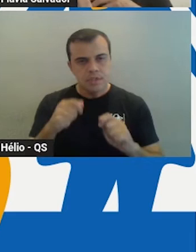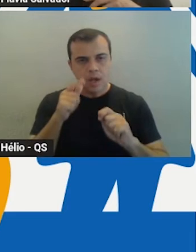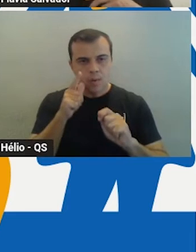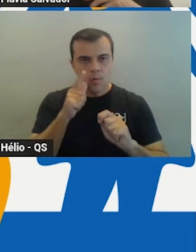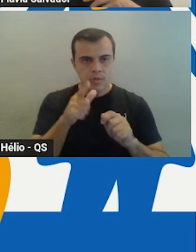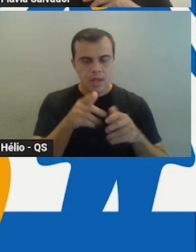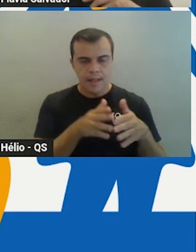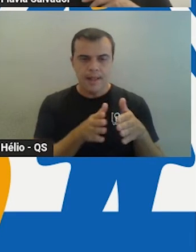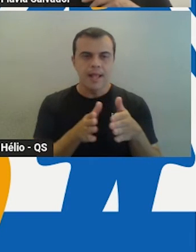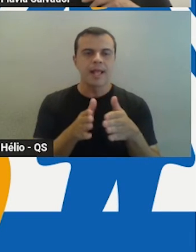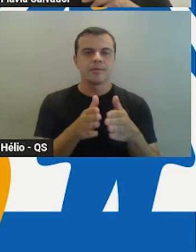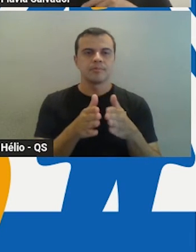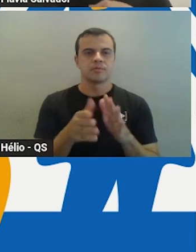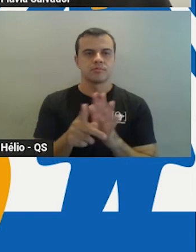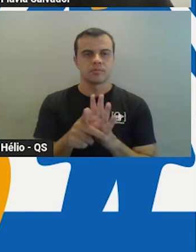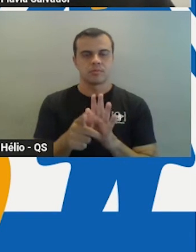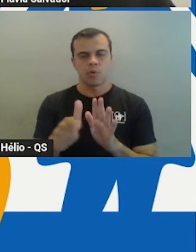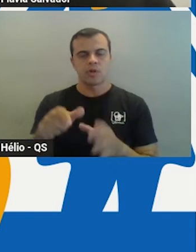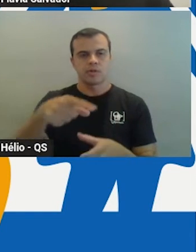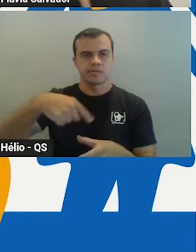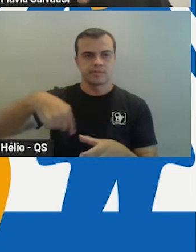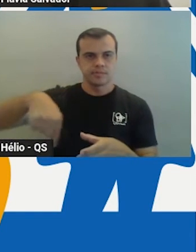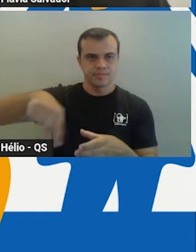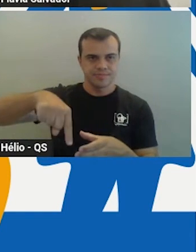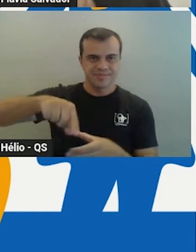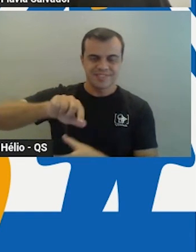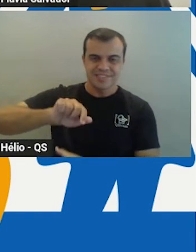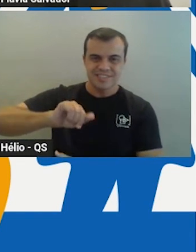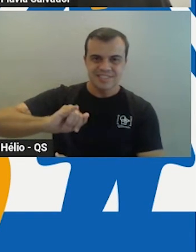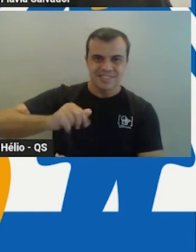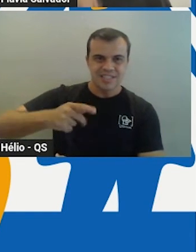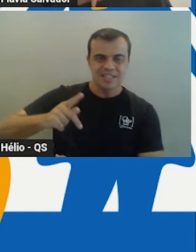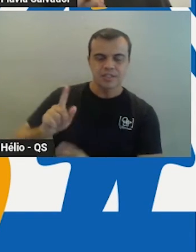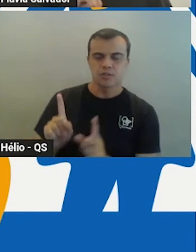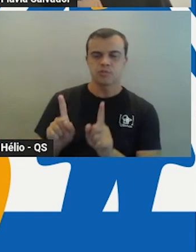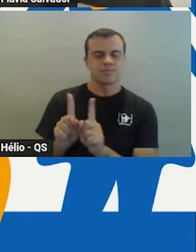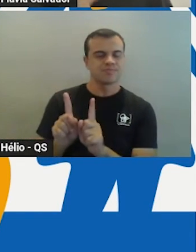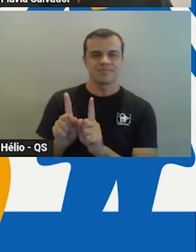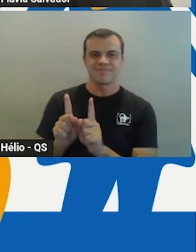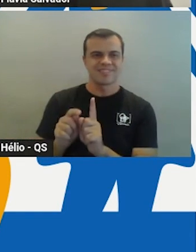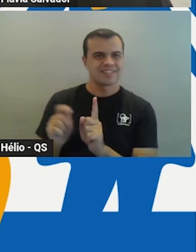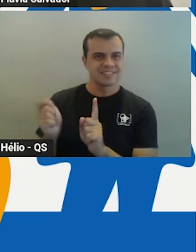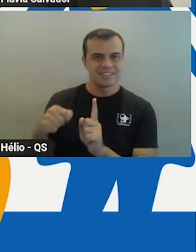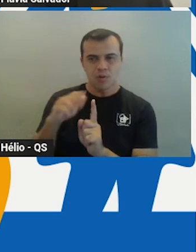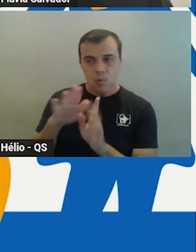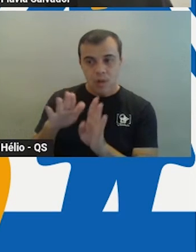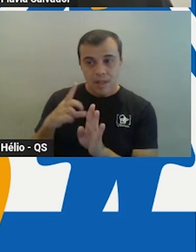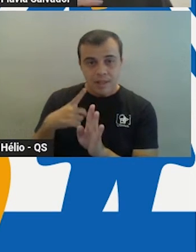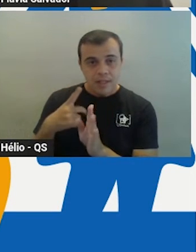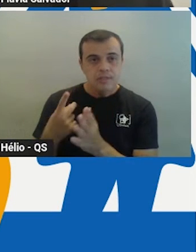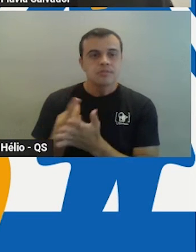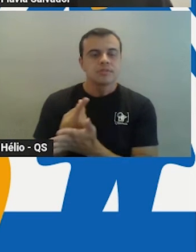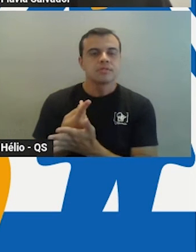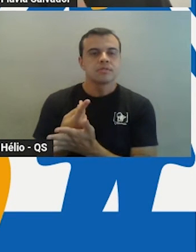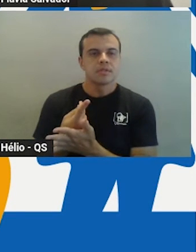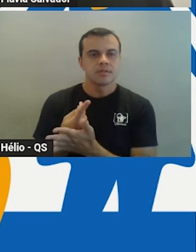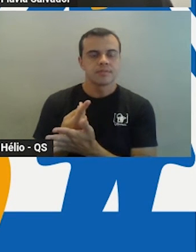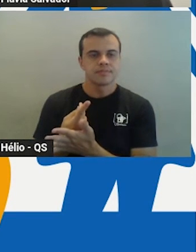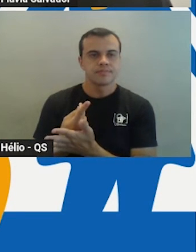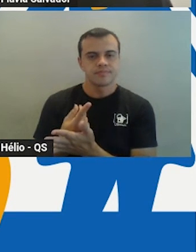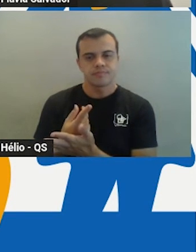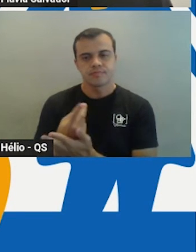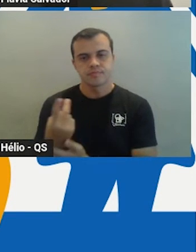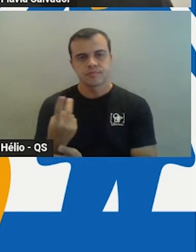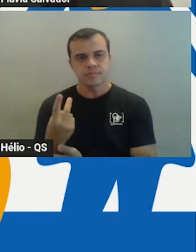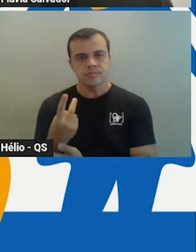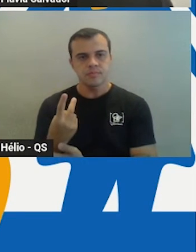pelo caminhozinho e ir para outra toca. Se essa dupla não tiver cuidado e o coelhinho, um dos coelhinhos ou os dois